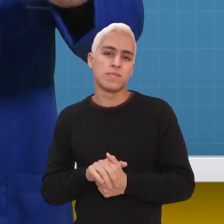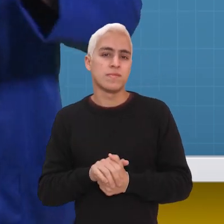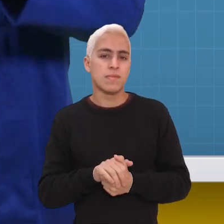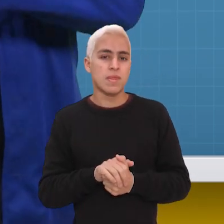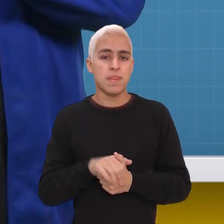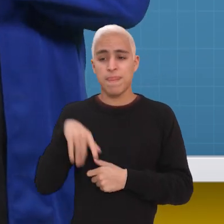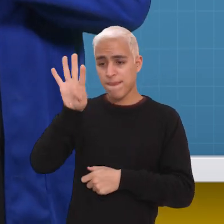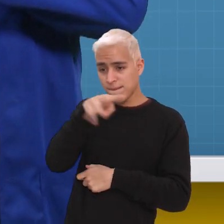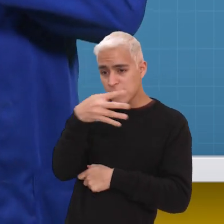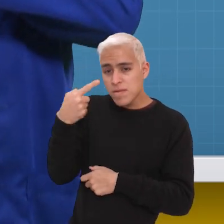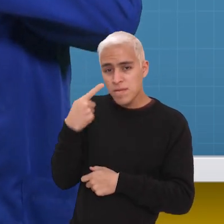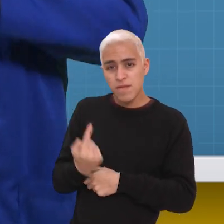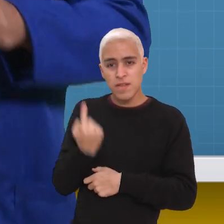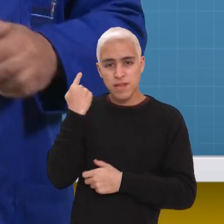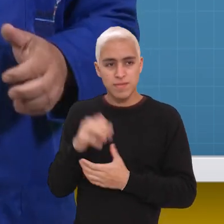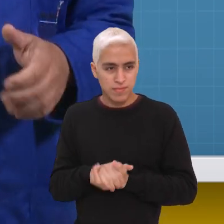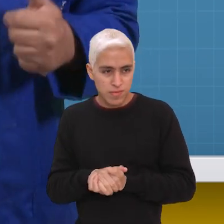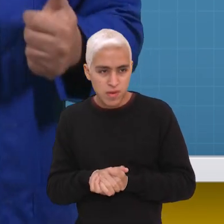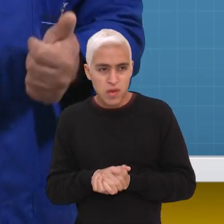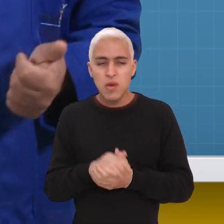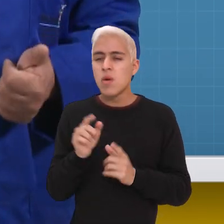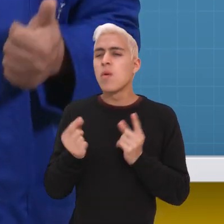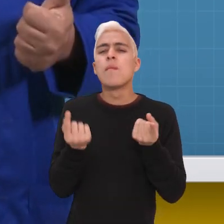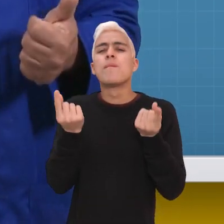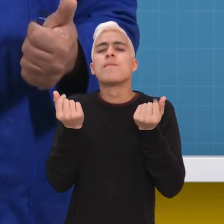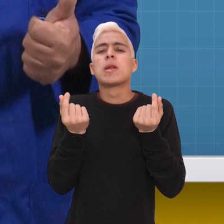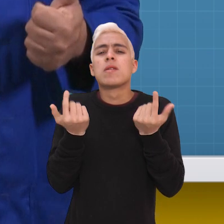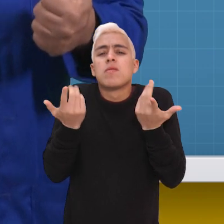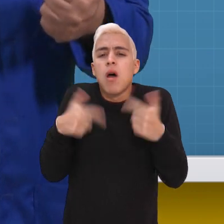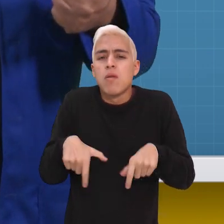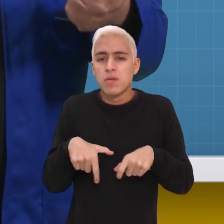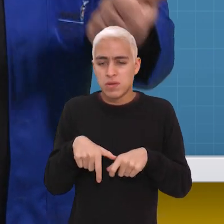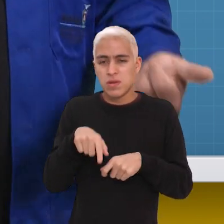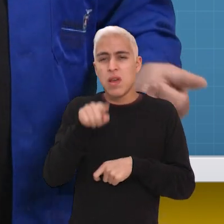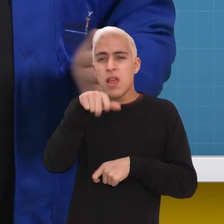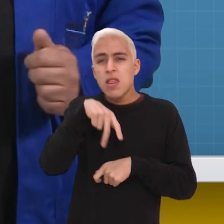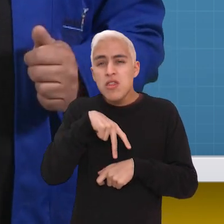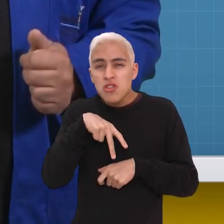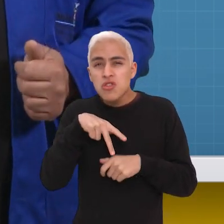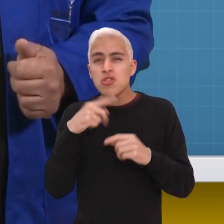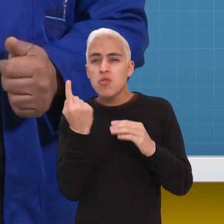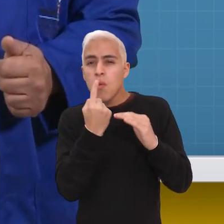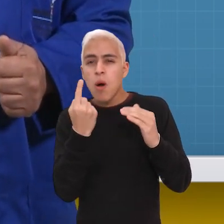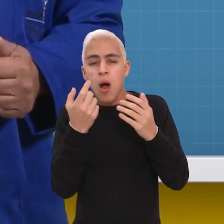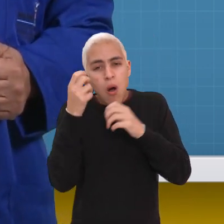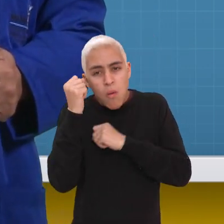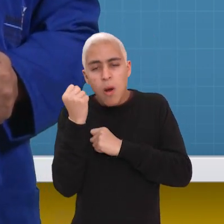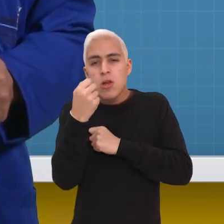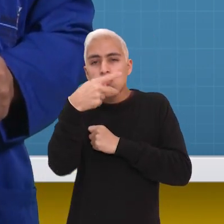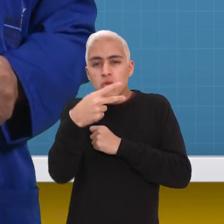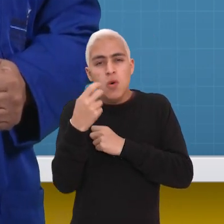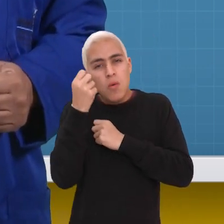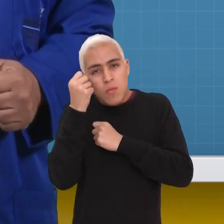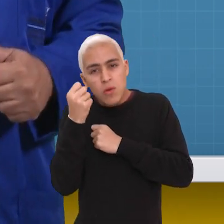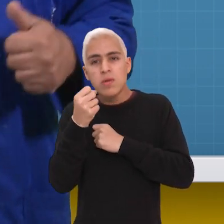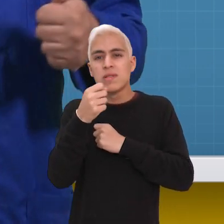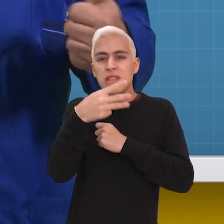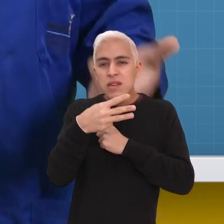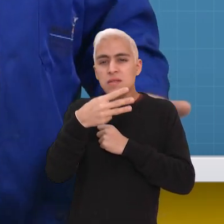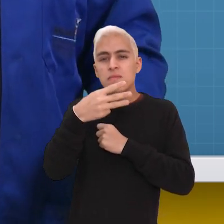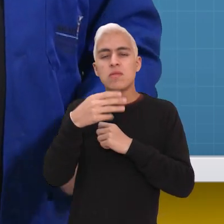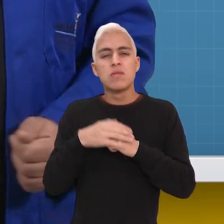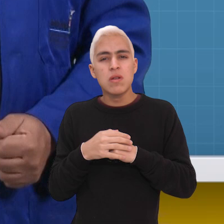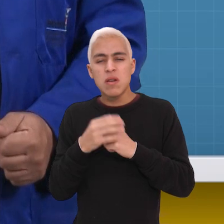Deram a tabela, vocês estão vendo a tabela, onde tem o preço do quarto individual, o preço do quarto duplo, o preço do